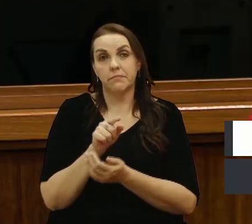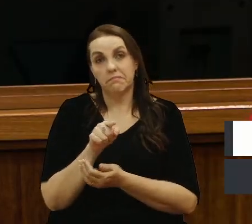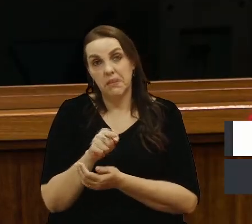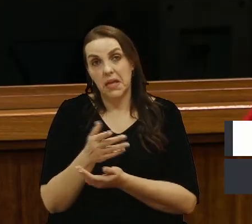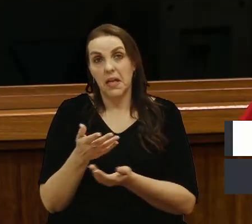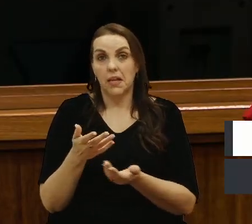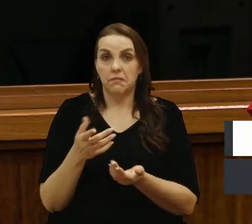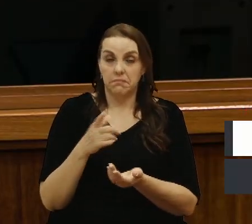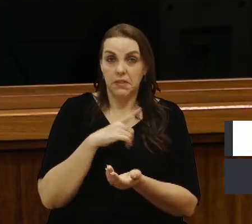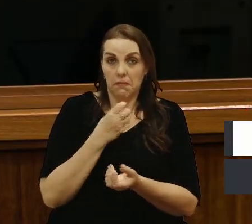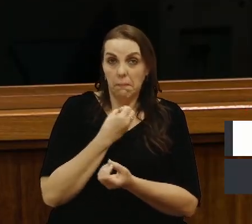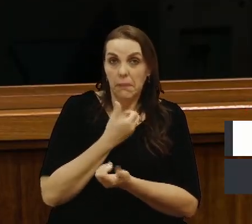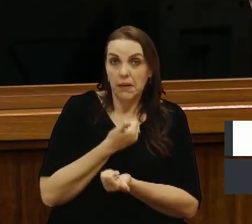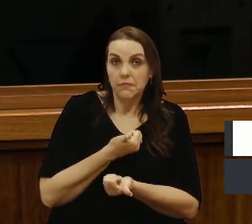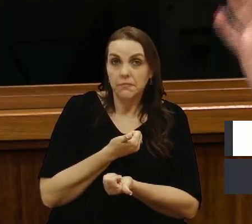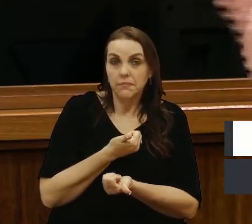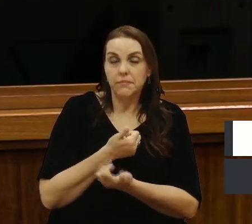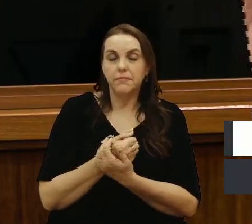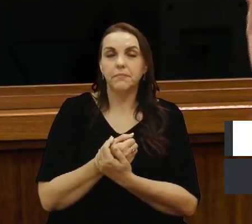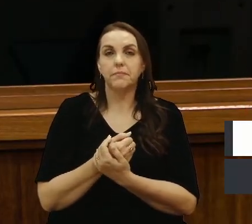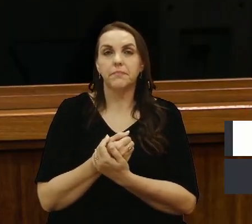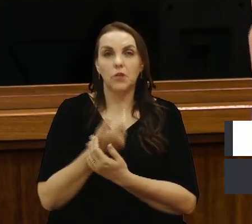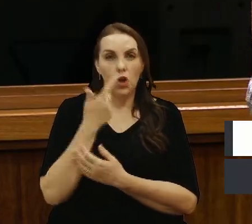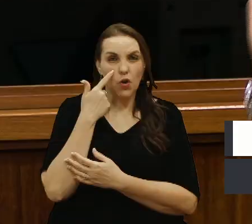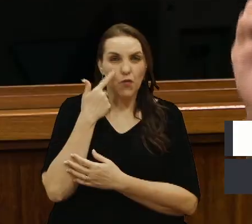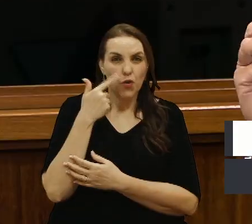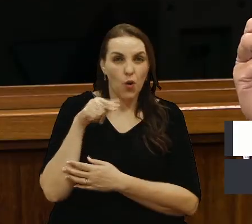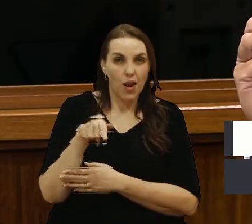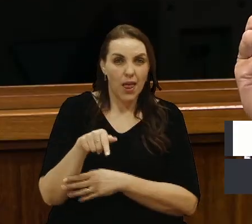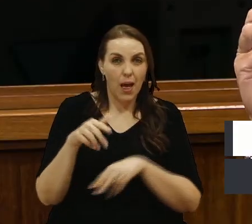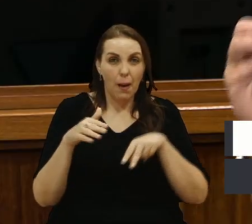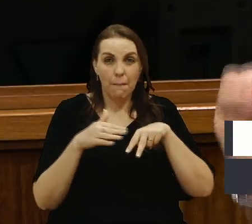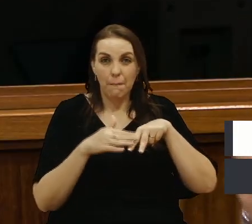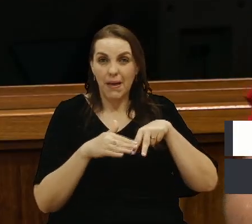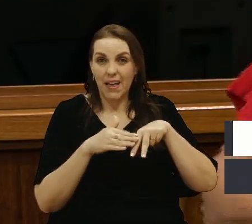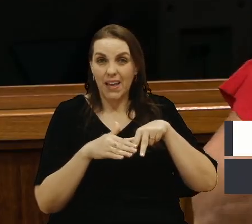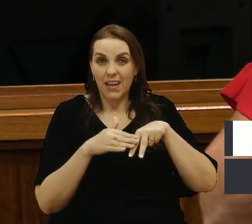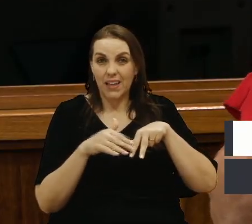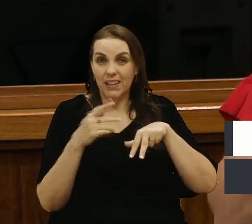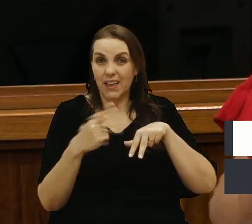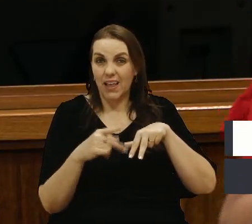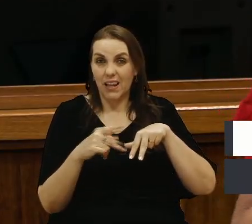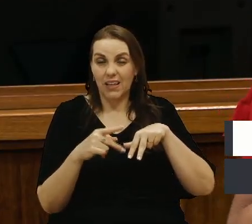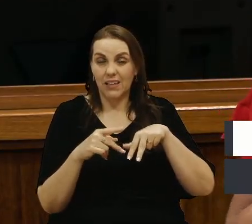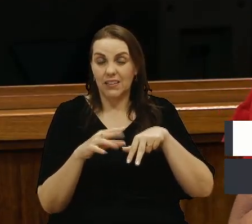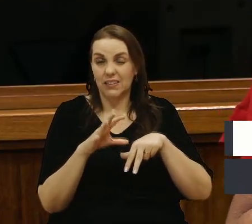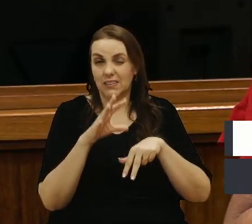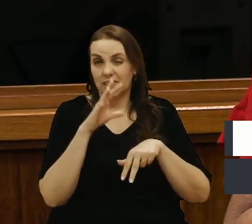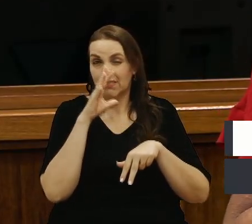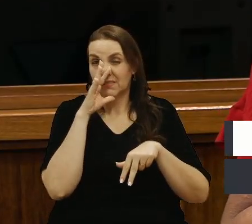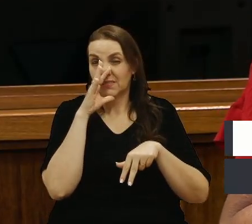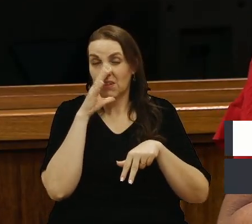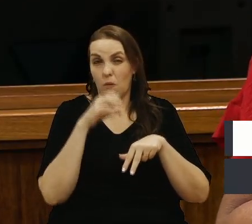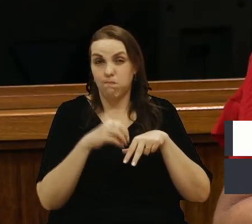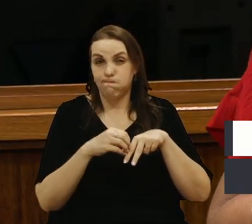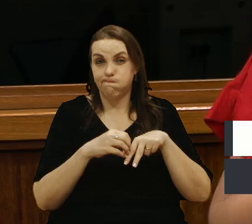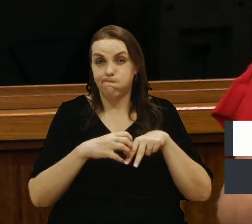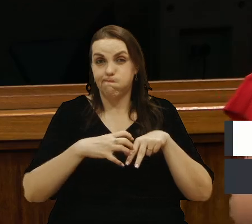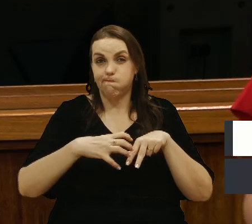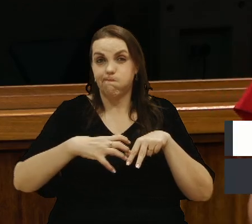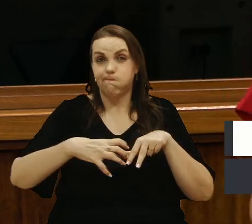teoricamente bem. Quando eu fui olhar a perna dela, pasmem, era enorme de inchada.